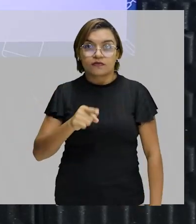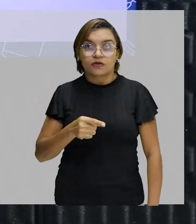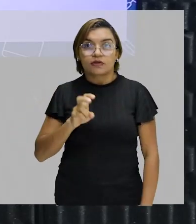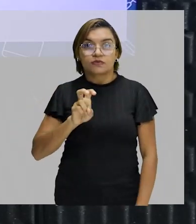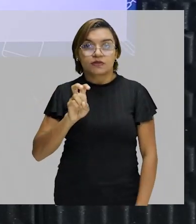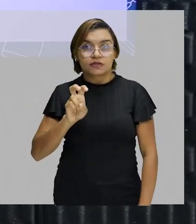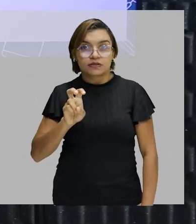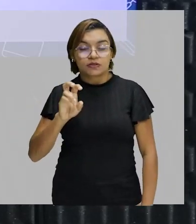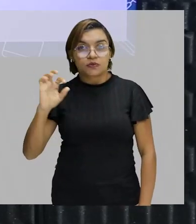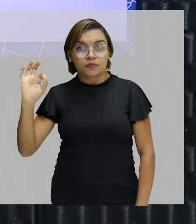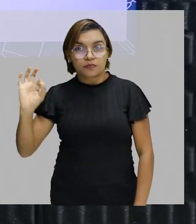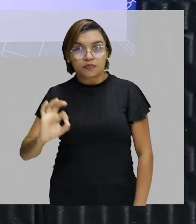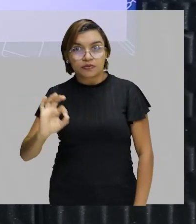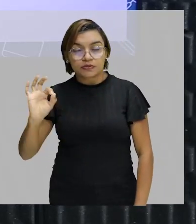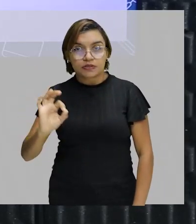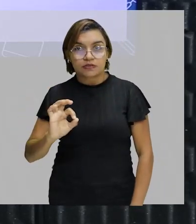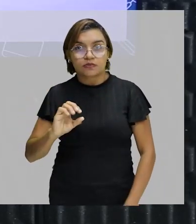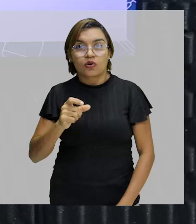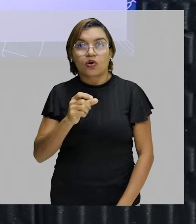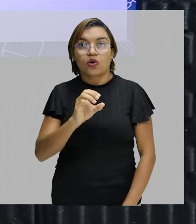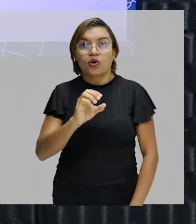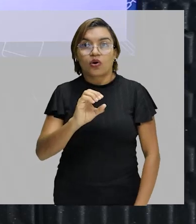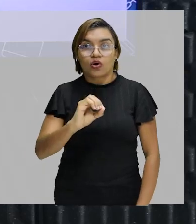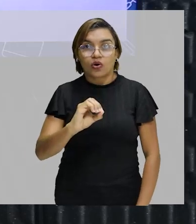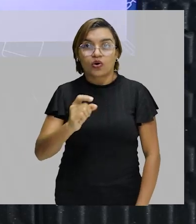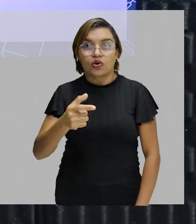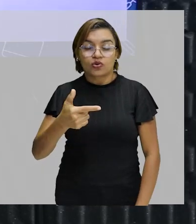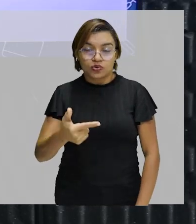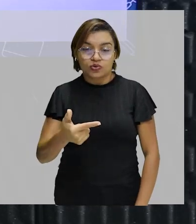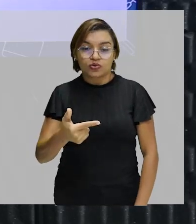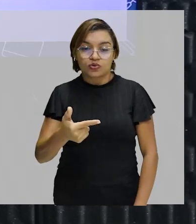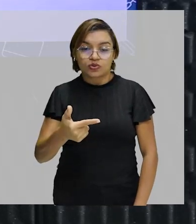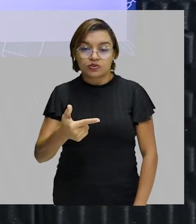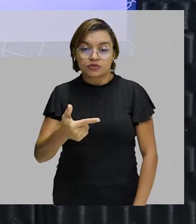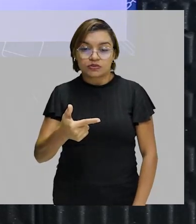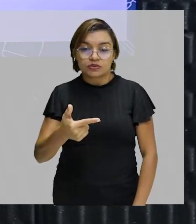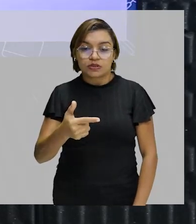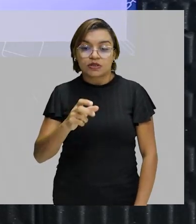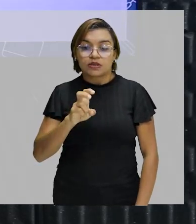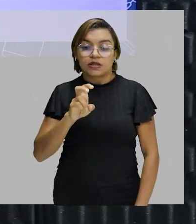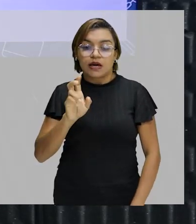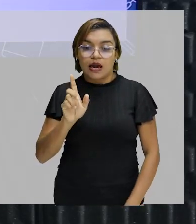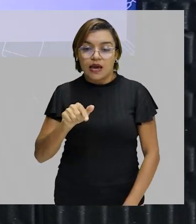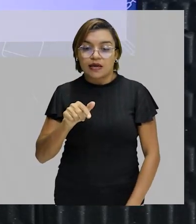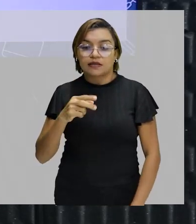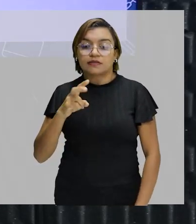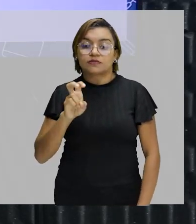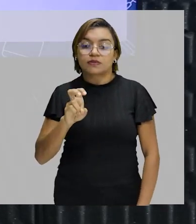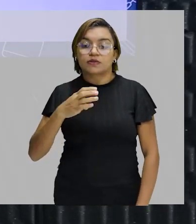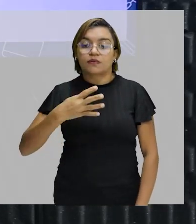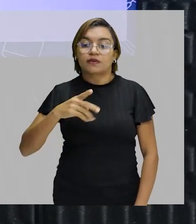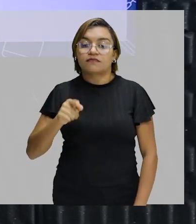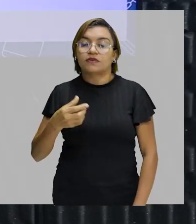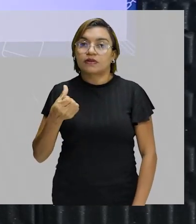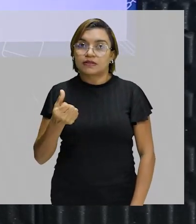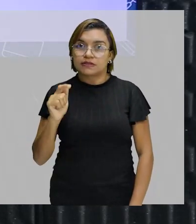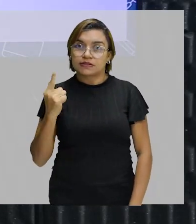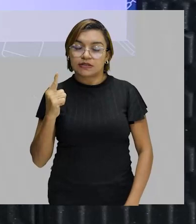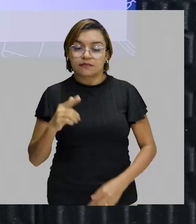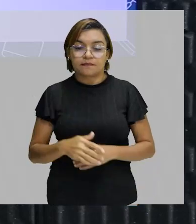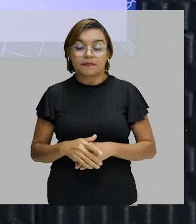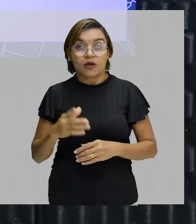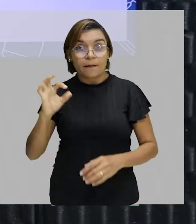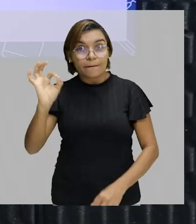4,55%. E o oxigênio, 54,6%. Lembrando que essas porcentagens é a porcentagem